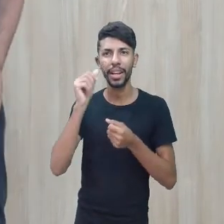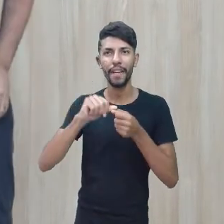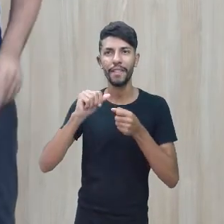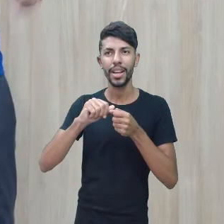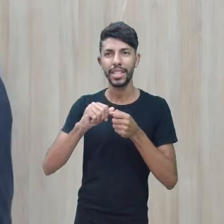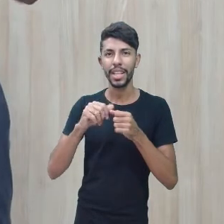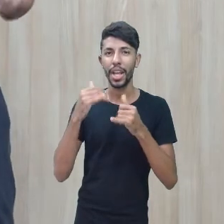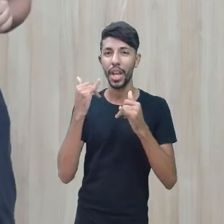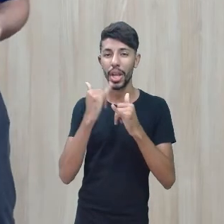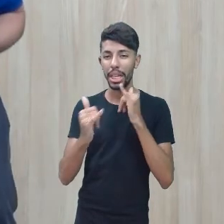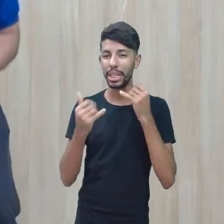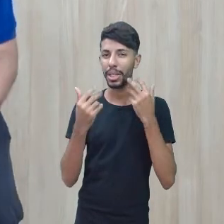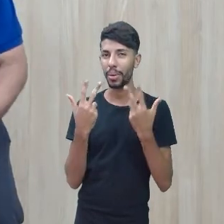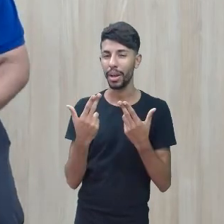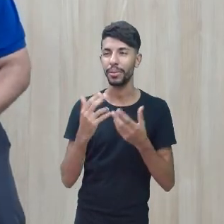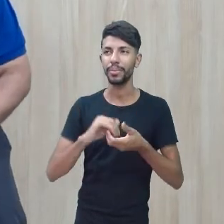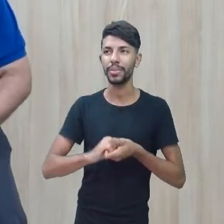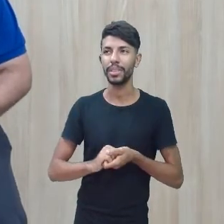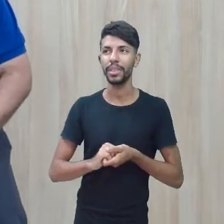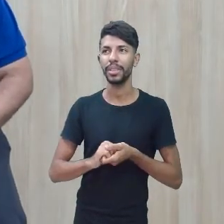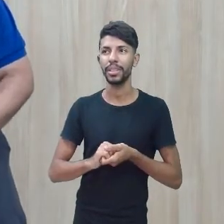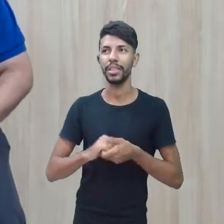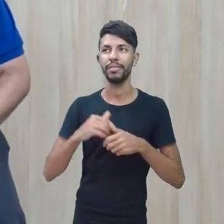Vamos lá, professora Vanessa, vai, ó.